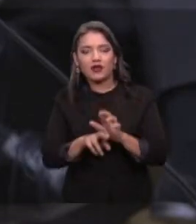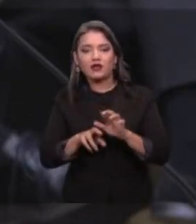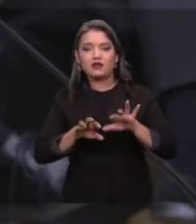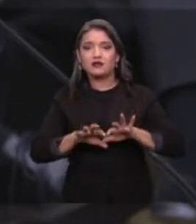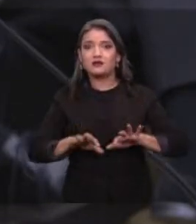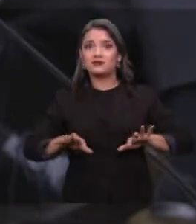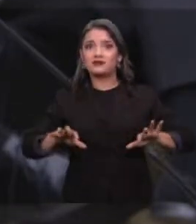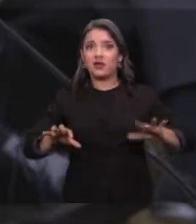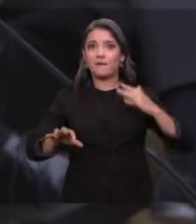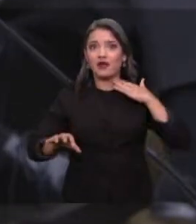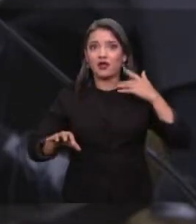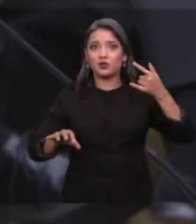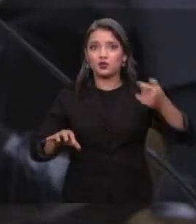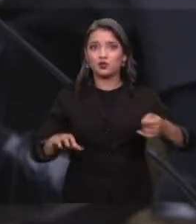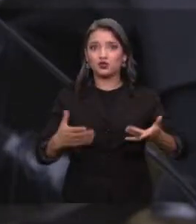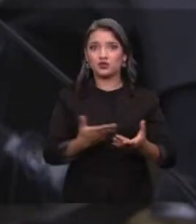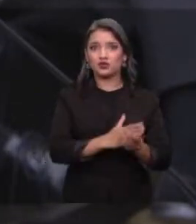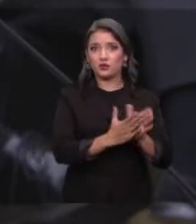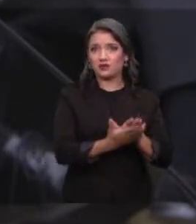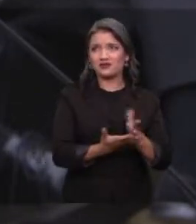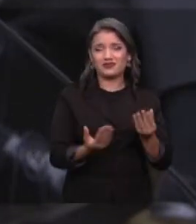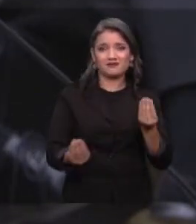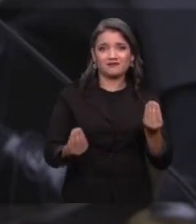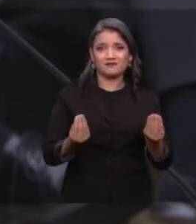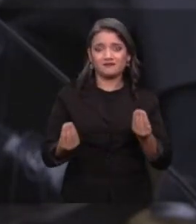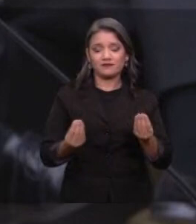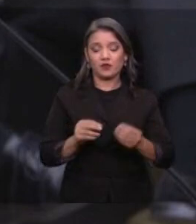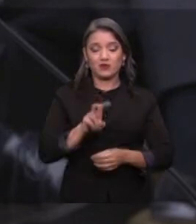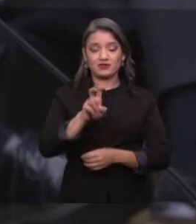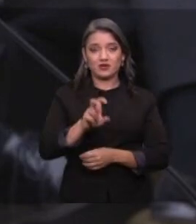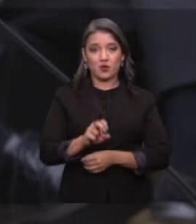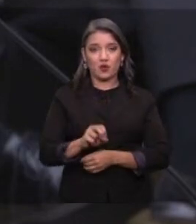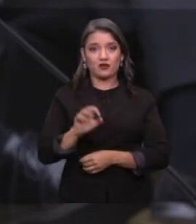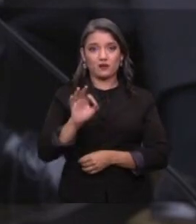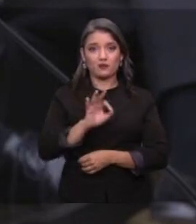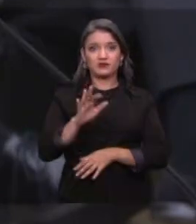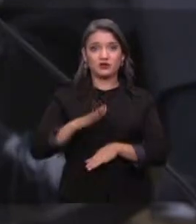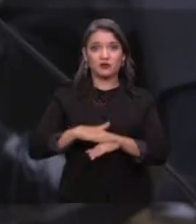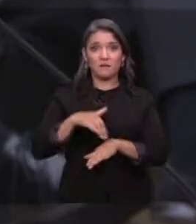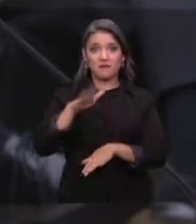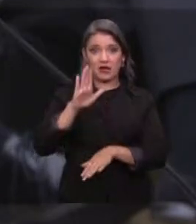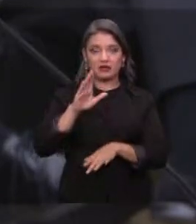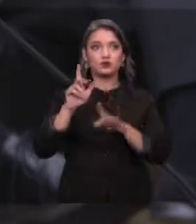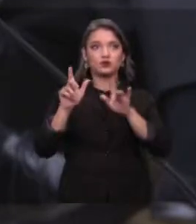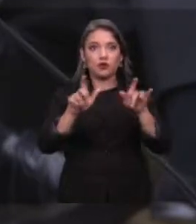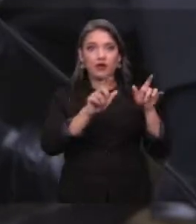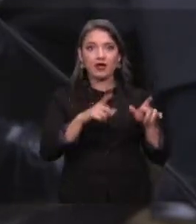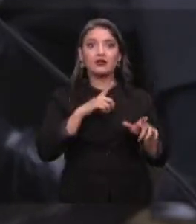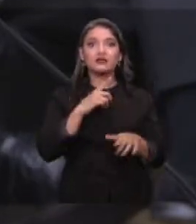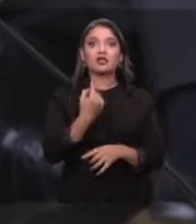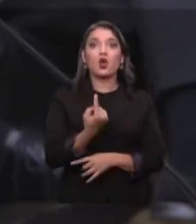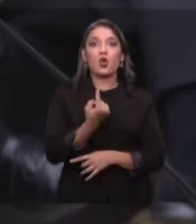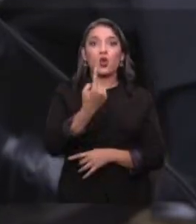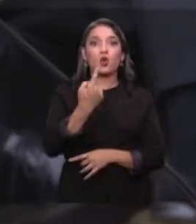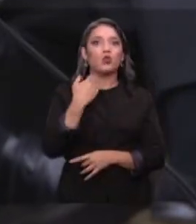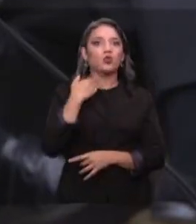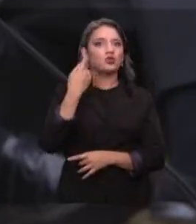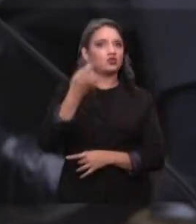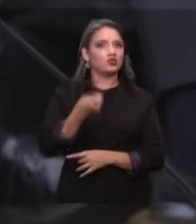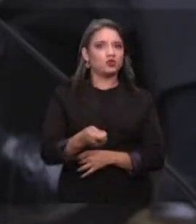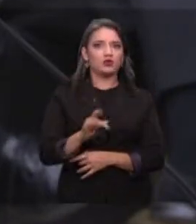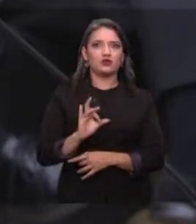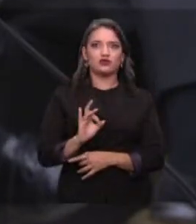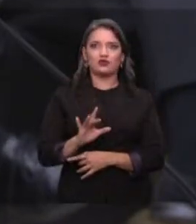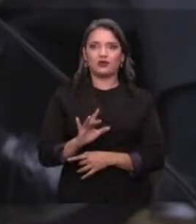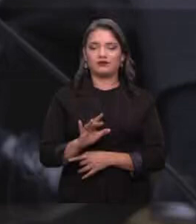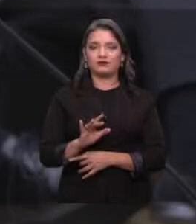processo? Mais de 50% das comarcas têm apenas um juiz, repito, mais de